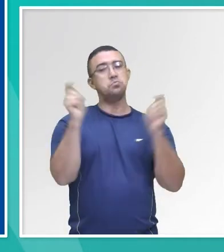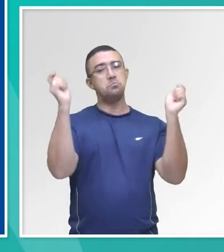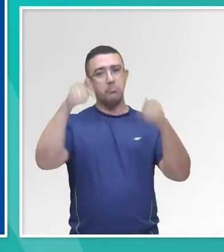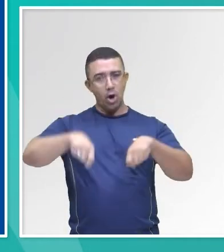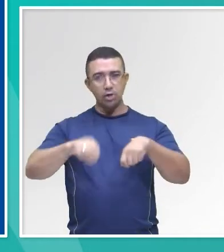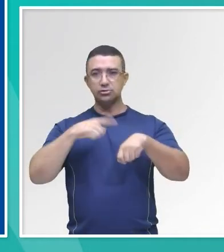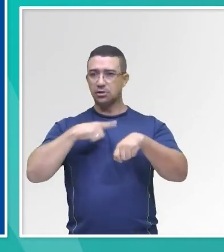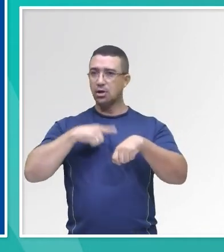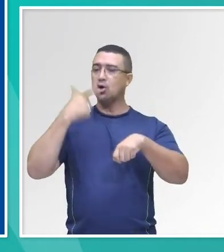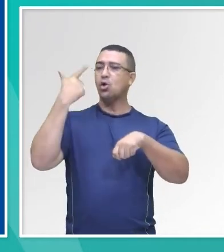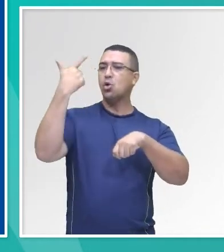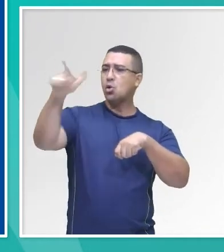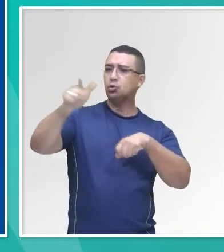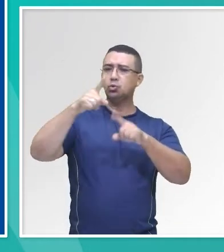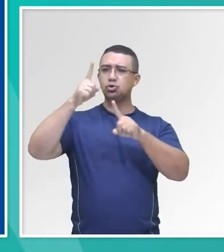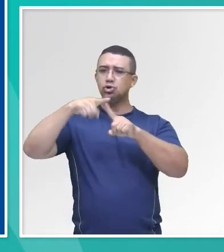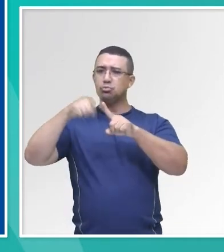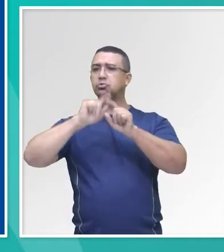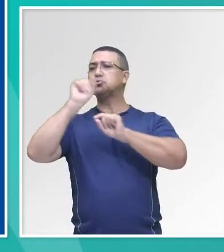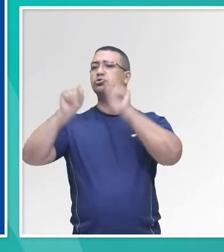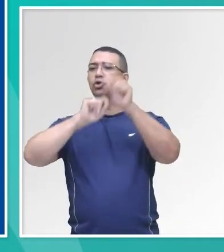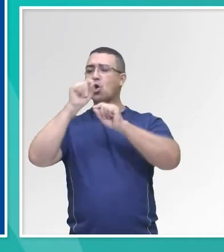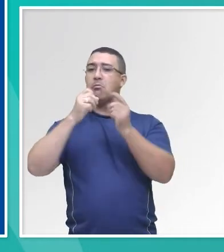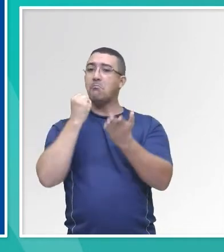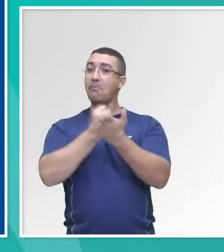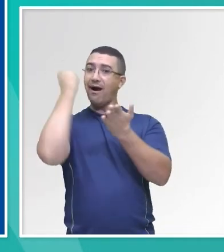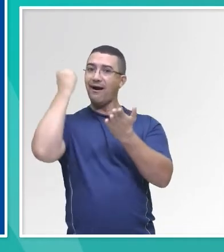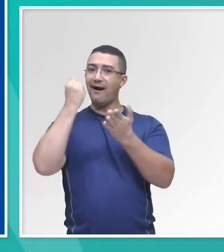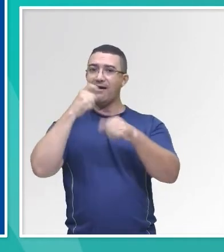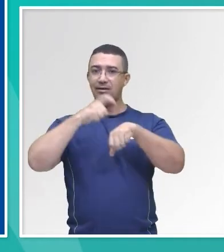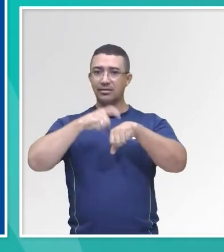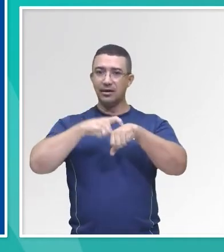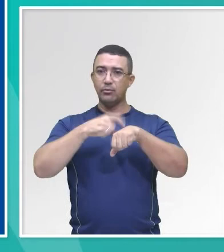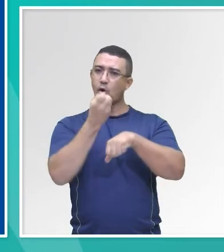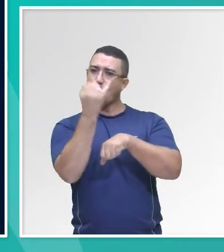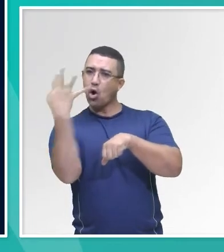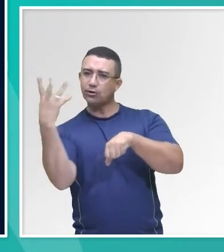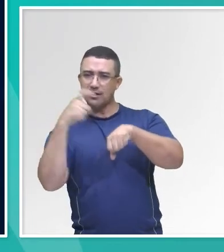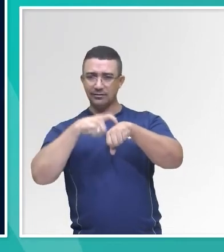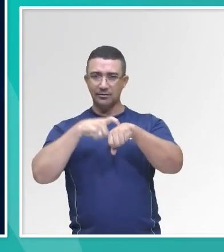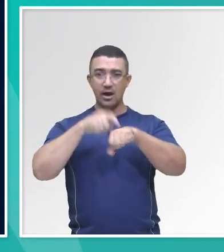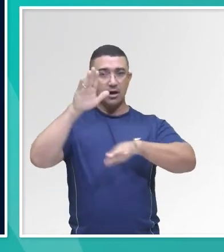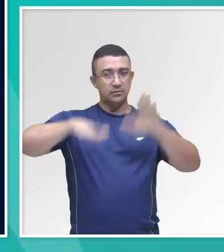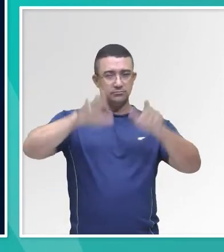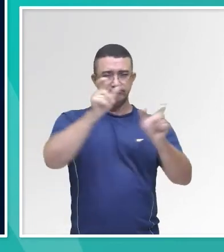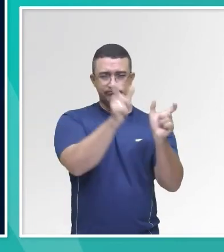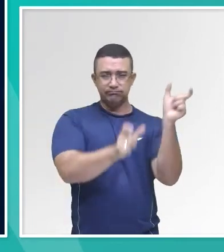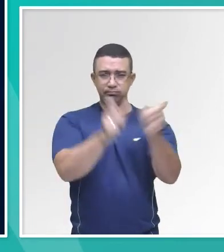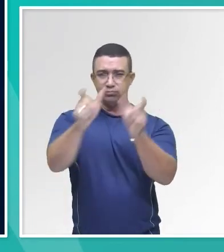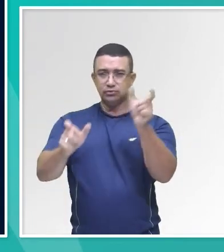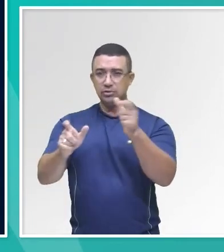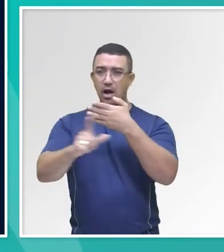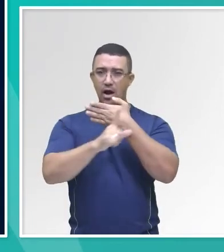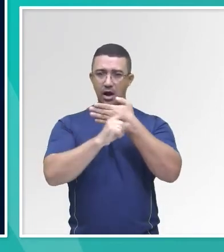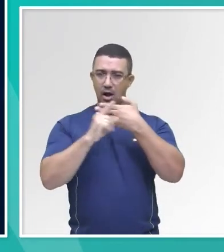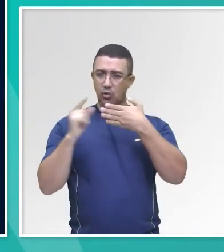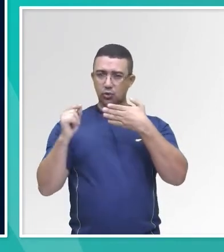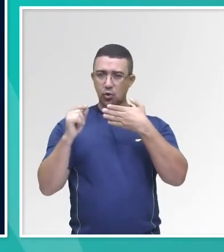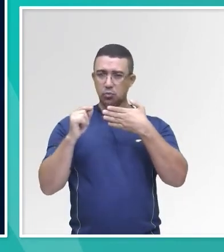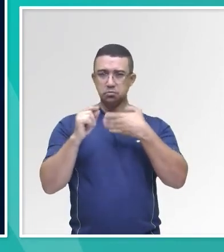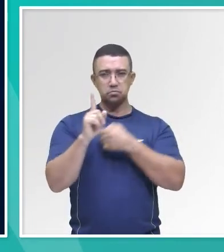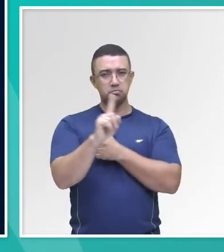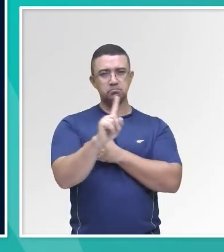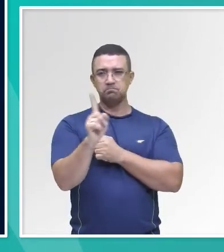tipo de marcação de tempo, né? Outro tipo de marcação de tempo. Às vezes, os autores eles não